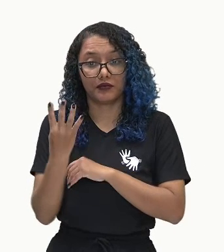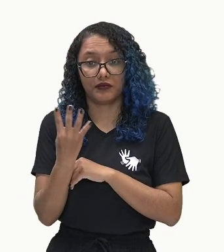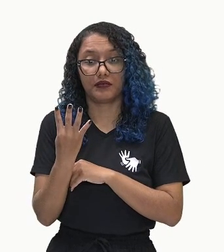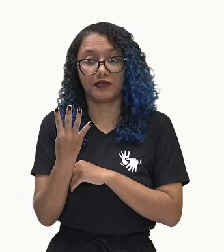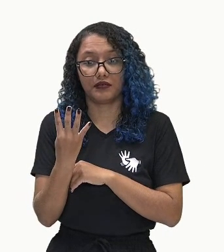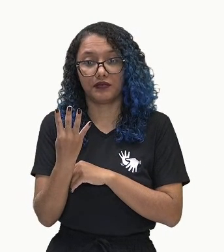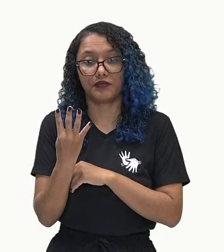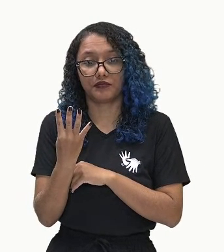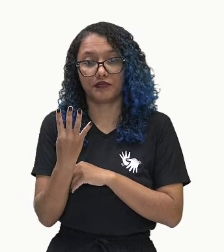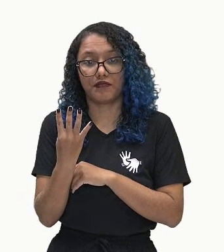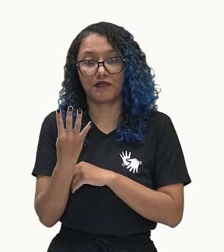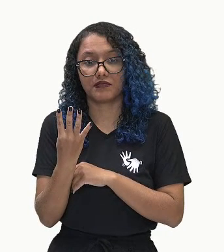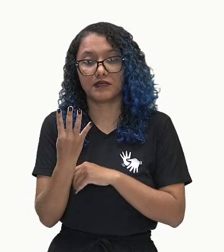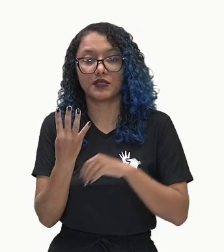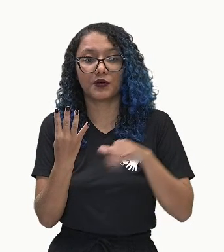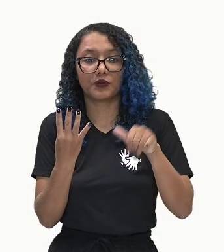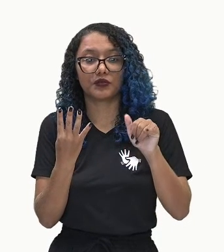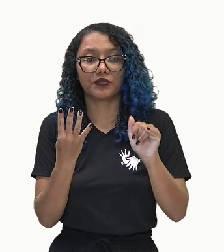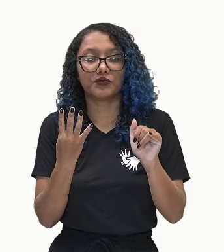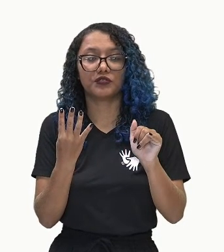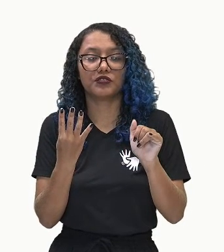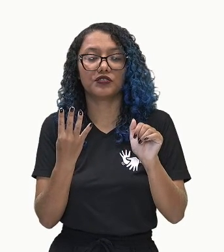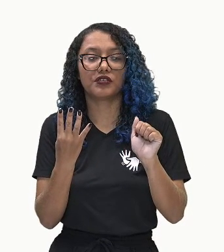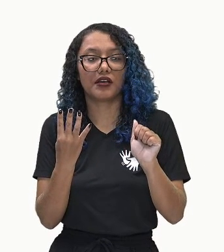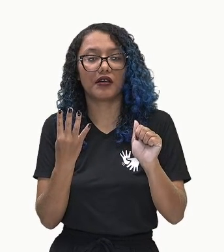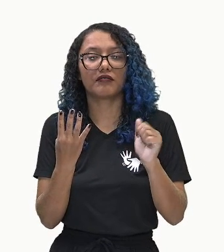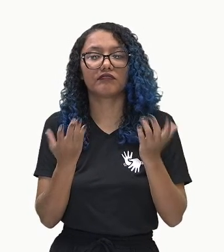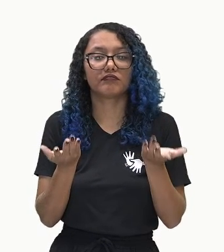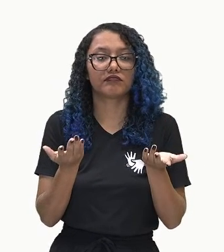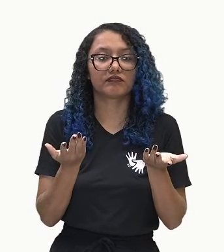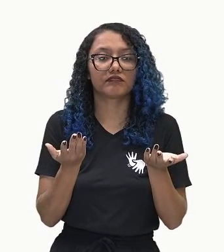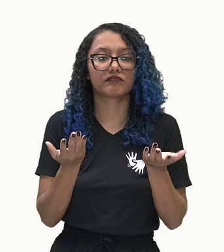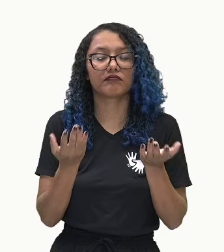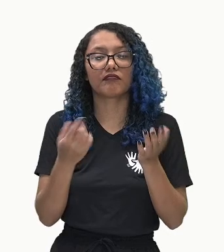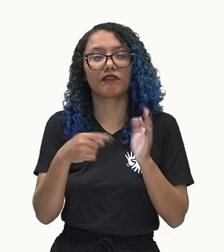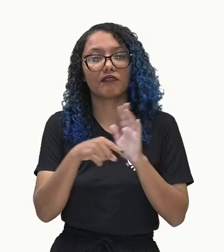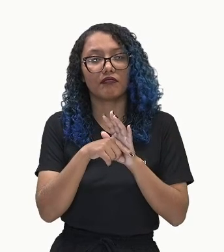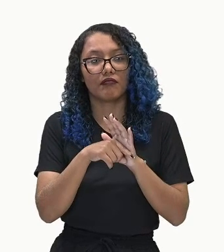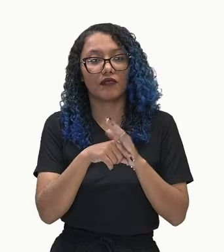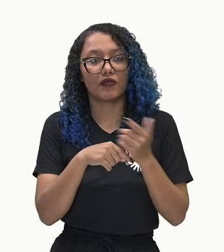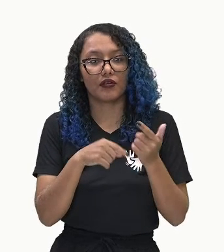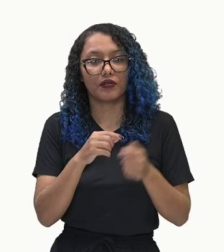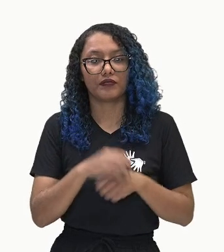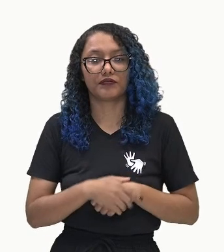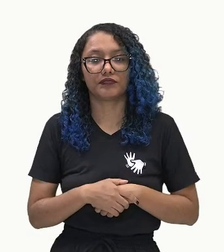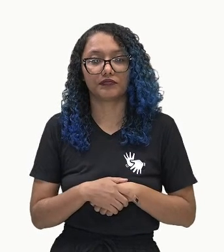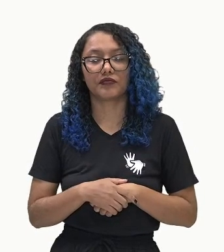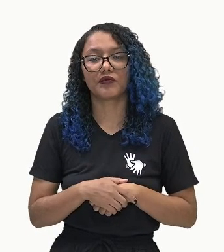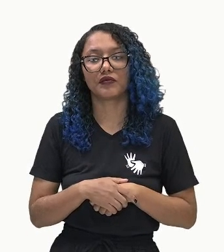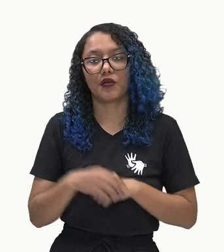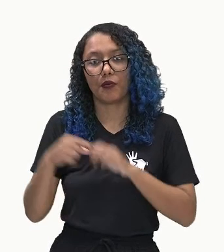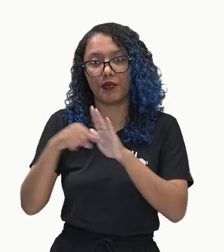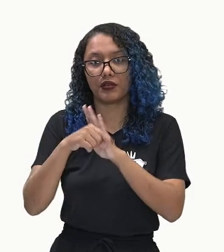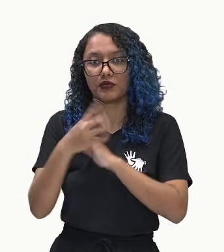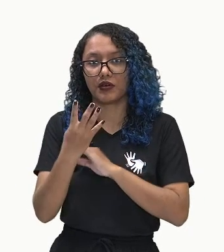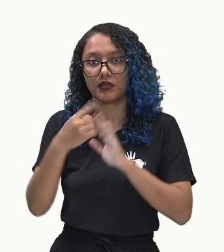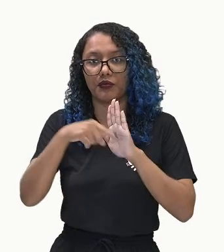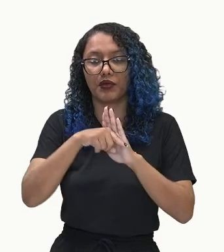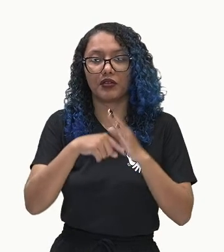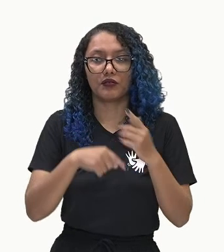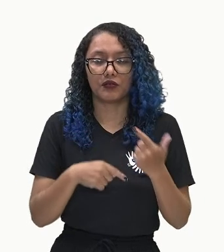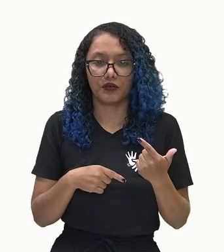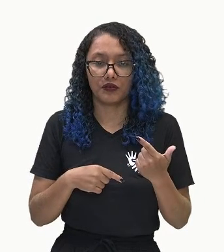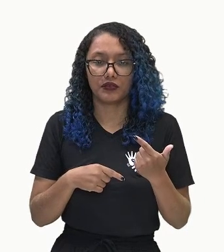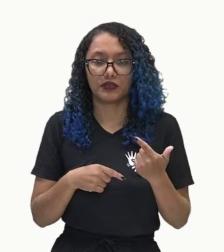o y de A vale 2. Então, eu vou ter menos 4 menos 2, sinais